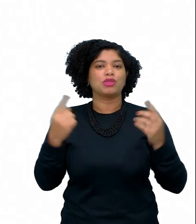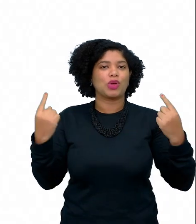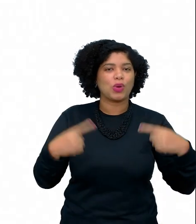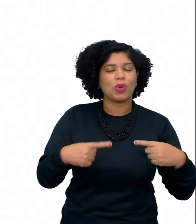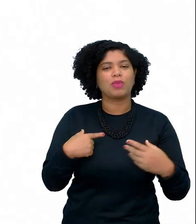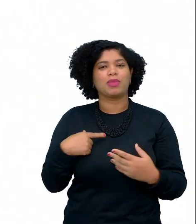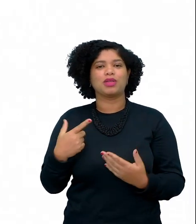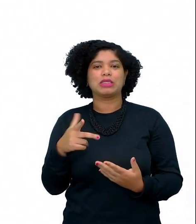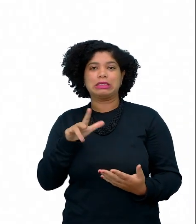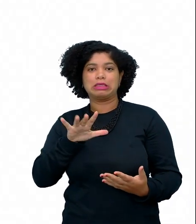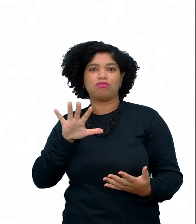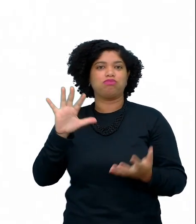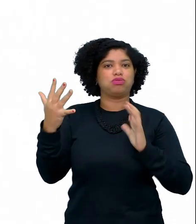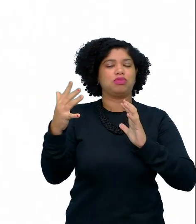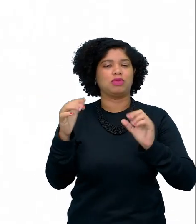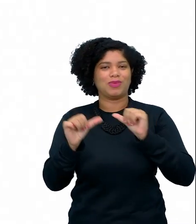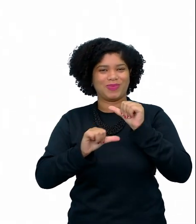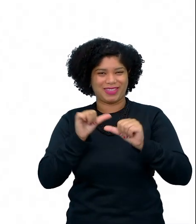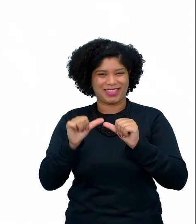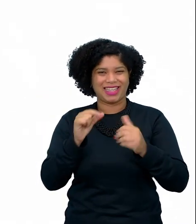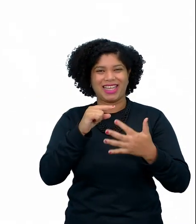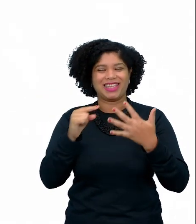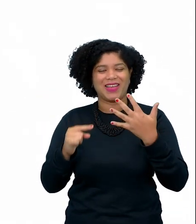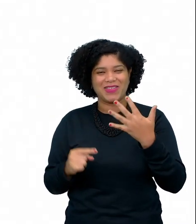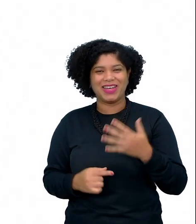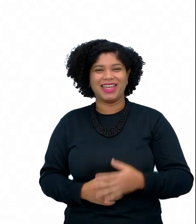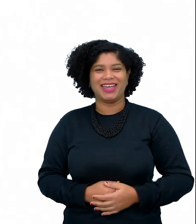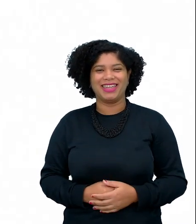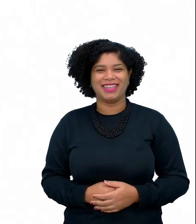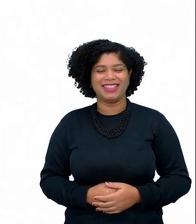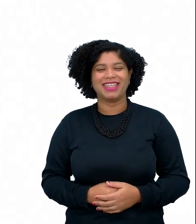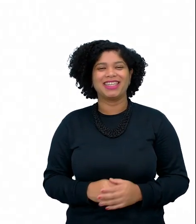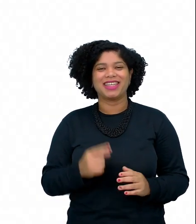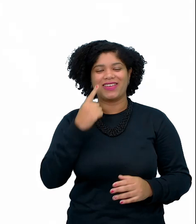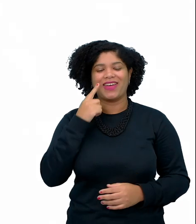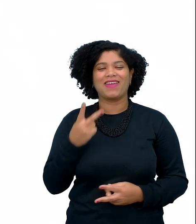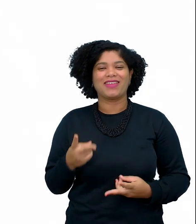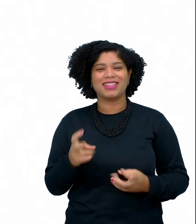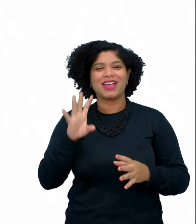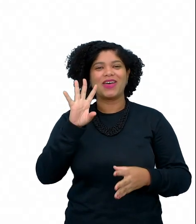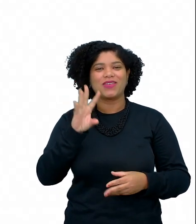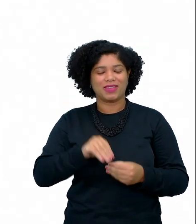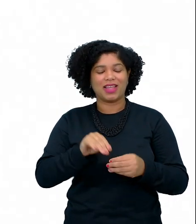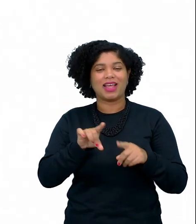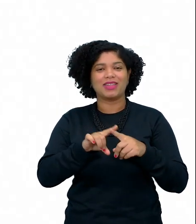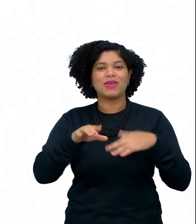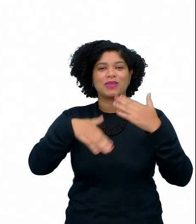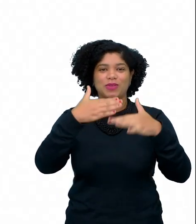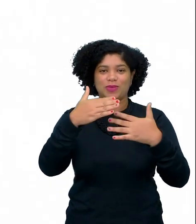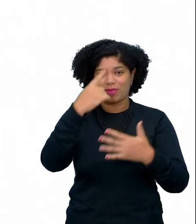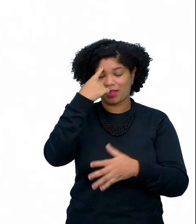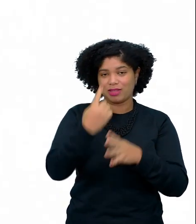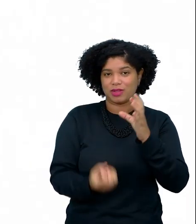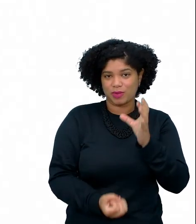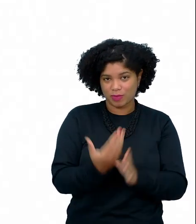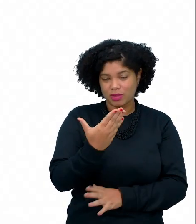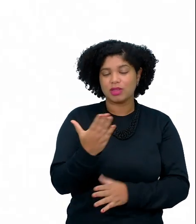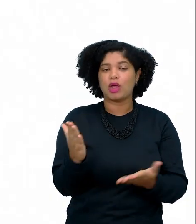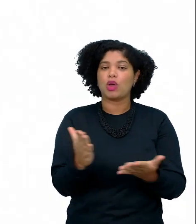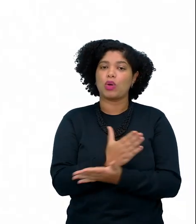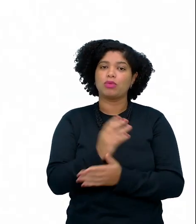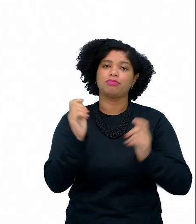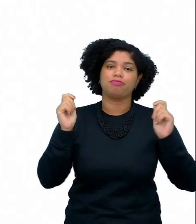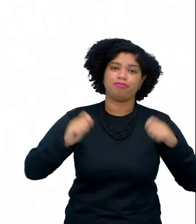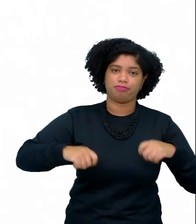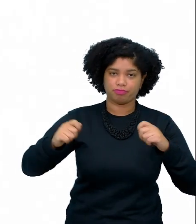o clímax e o encaminhamento para o desfecho. E, por fim, desenvolver criativamente